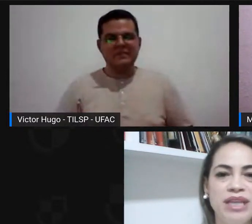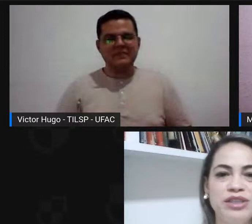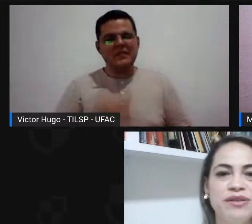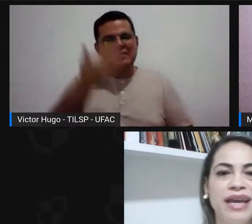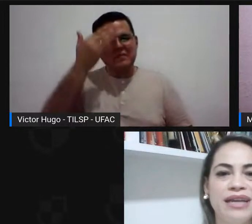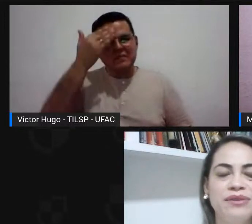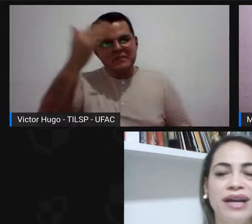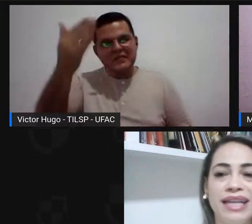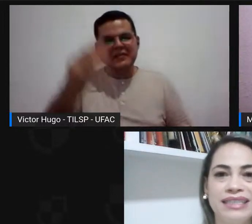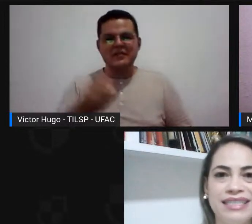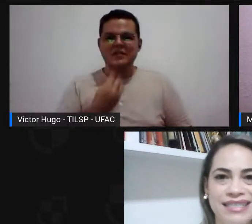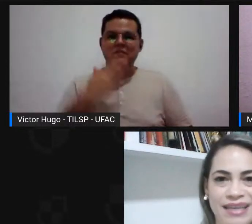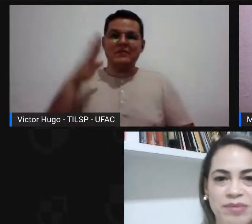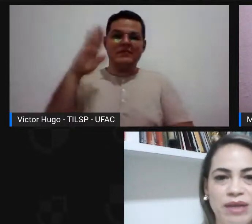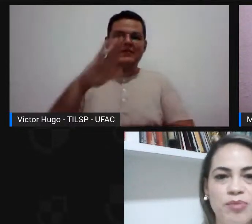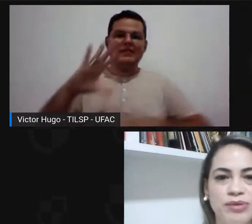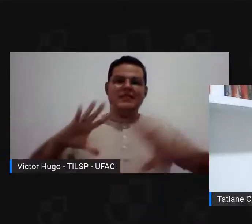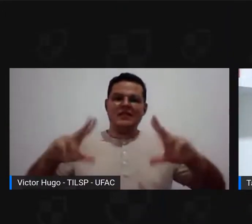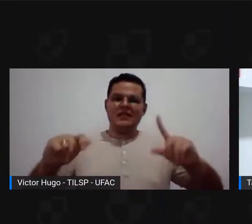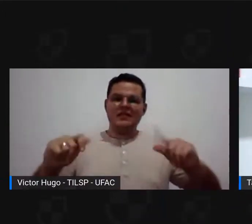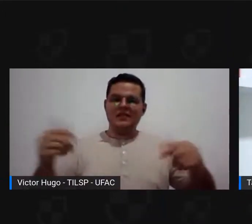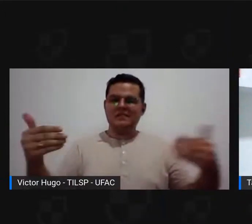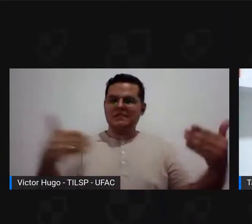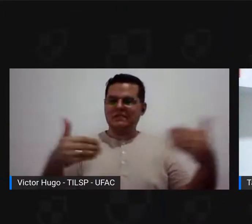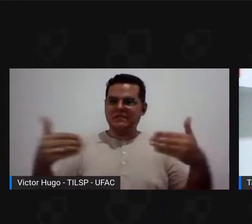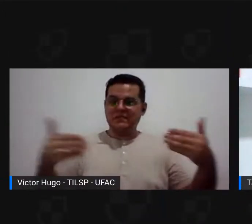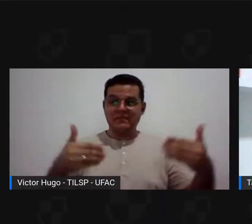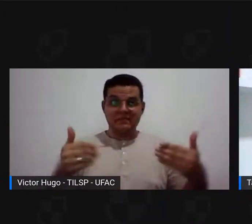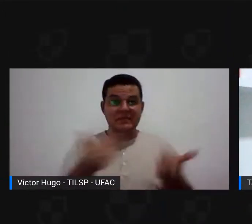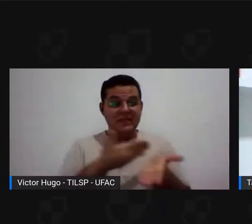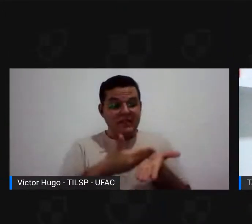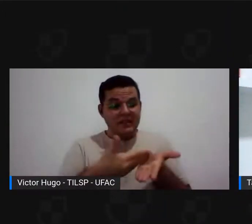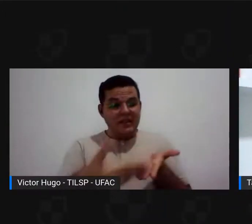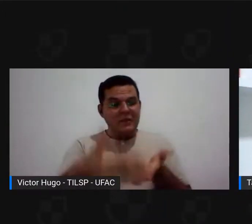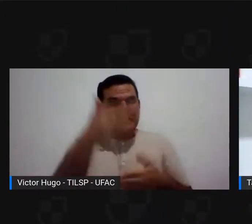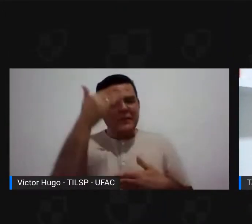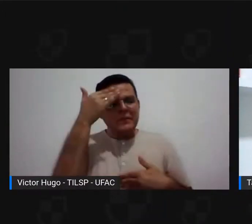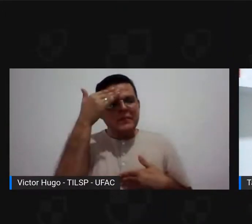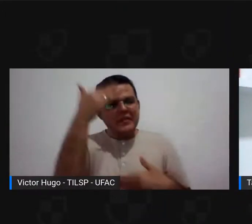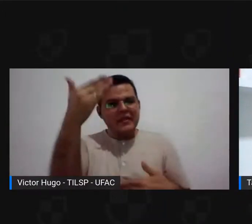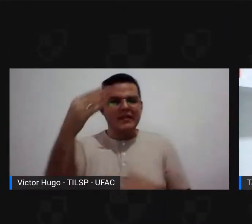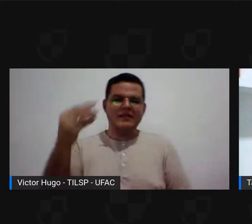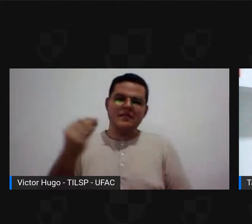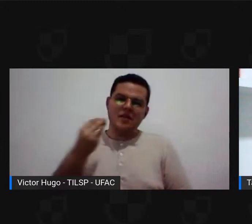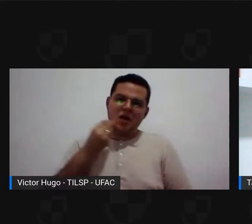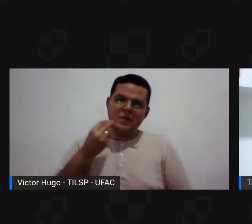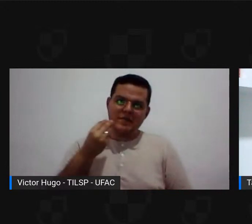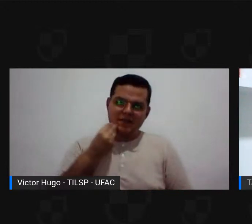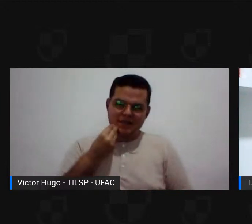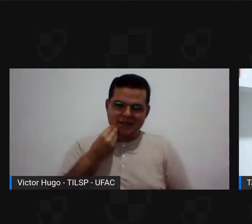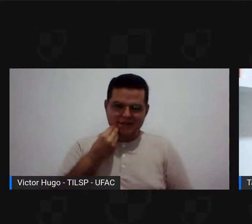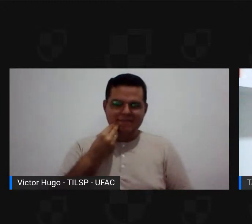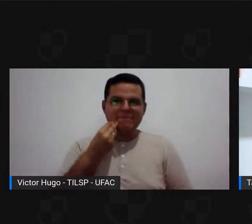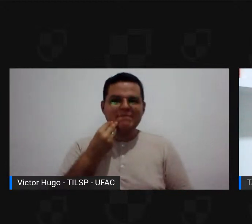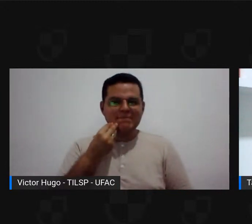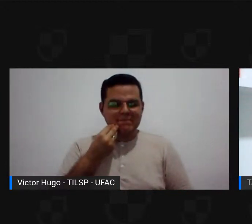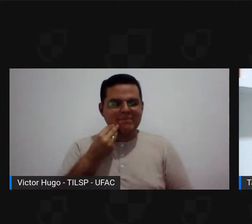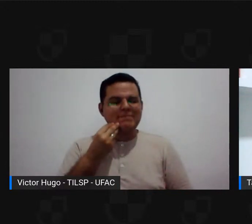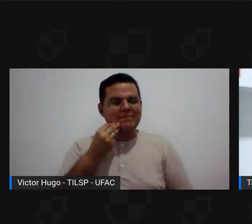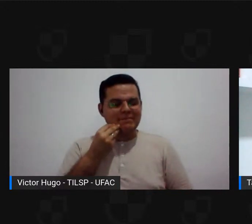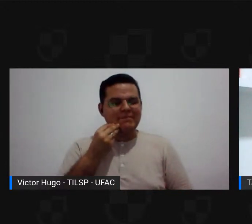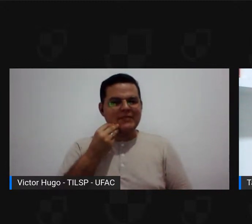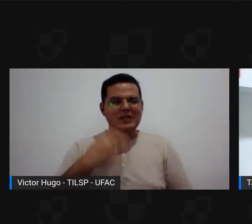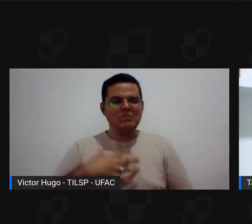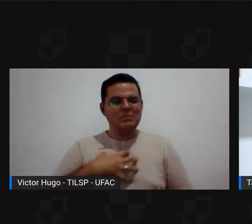Inicialmente eu quero agradecer pela oportunidade, me sinto muito honrada em poder participar de um